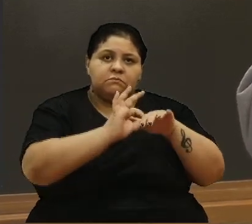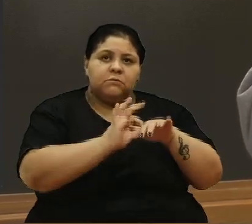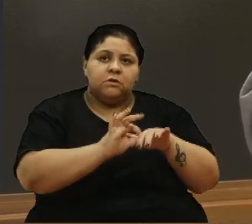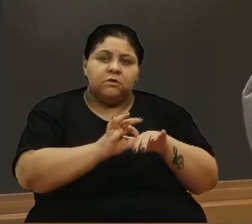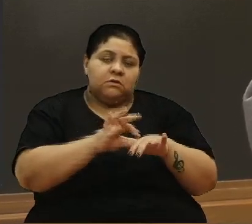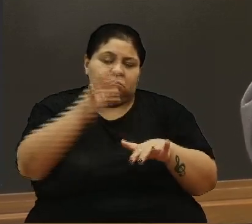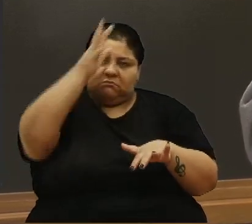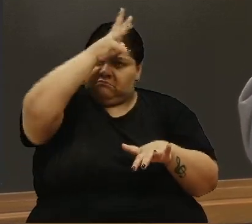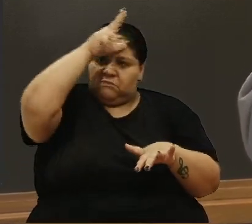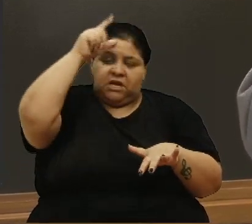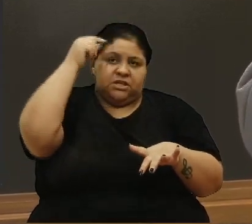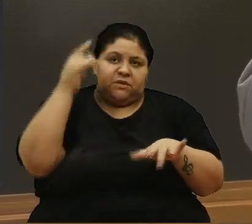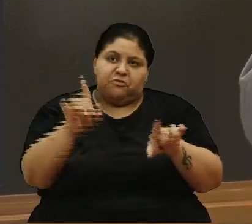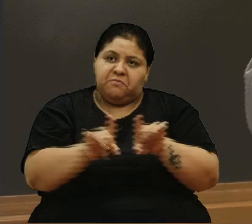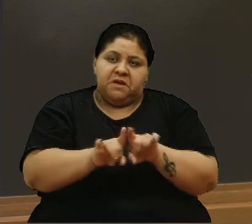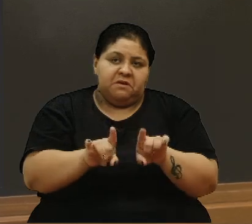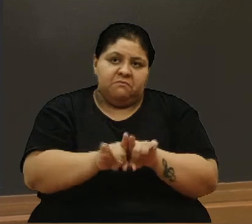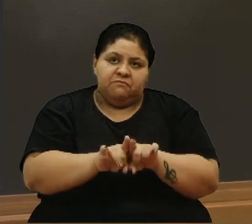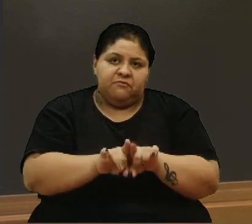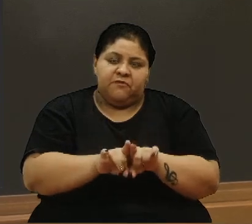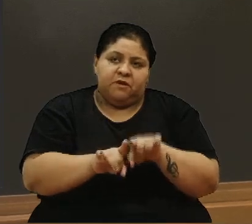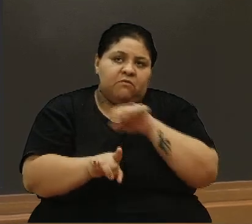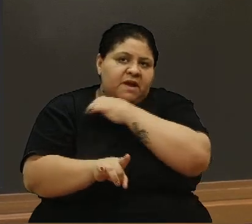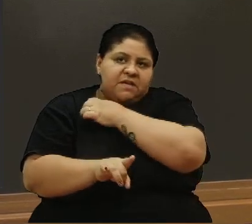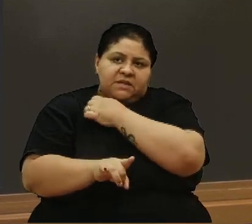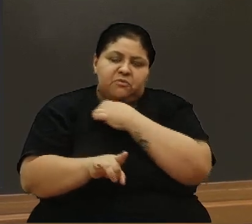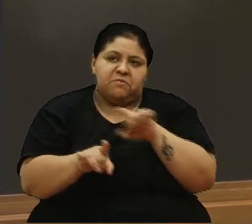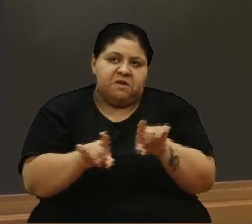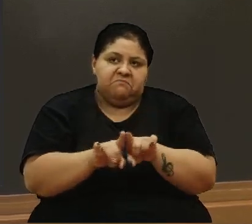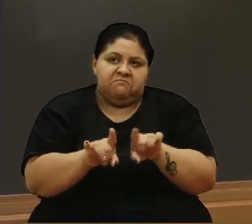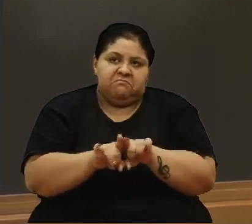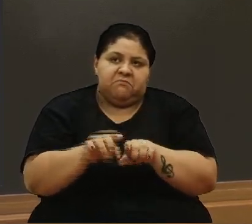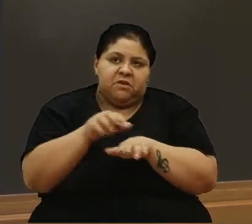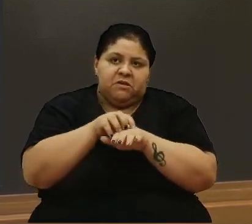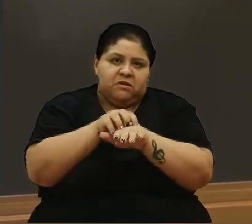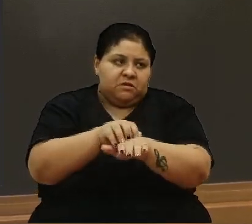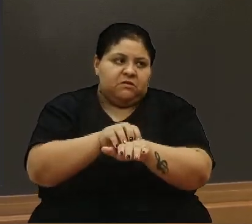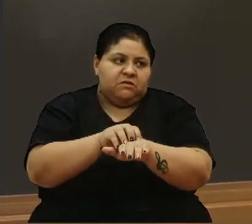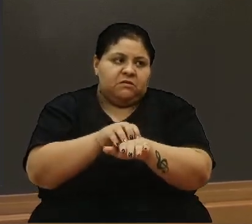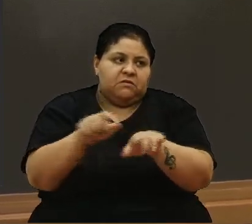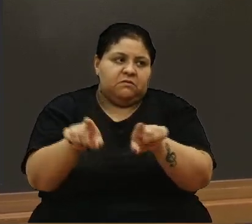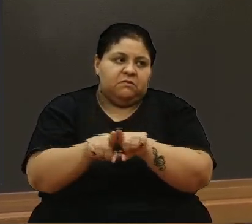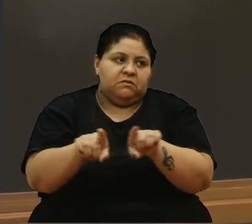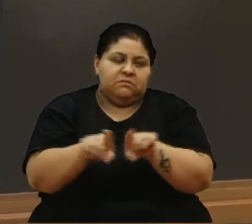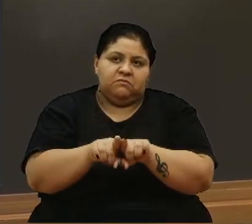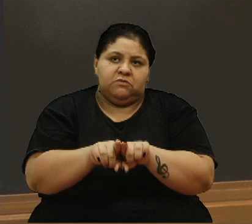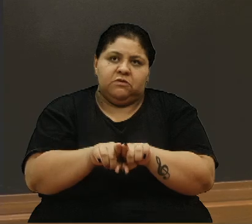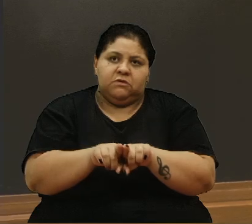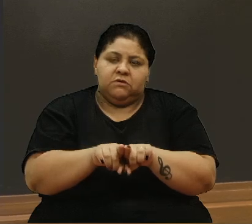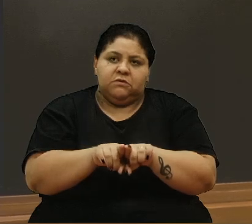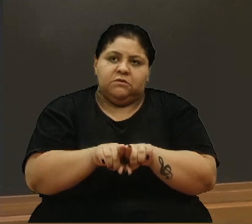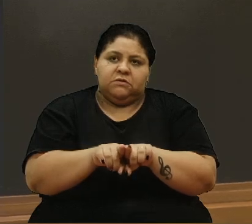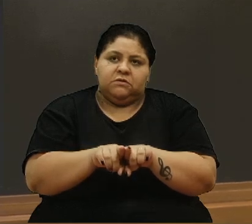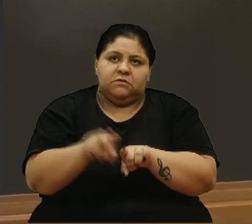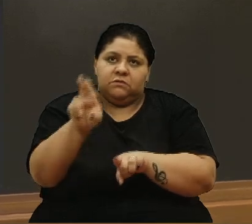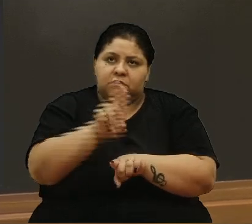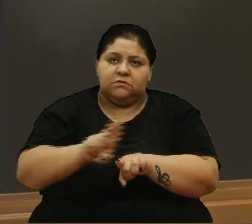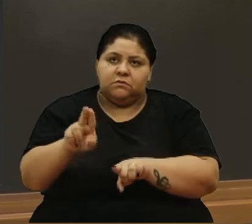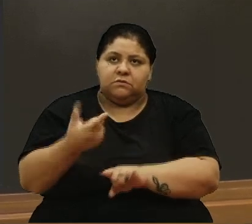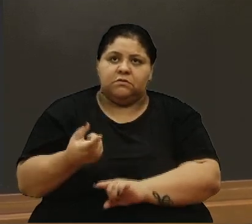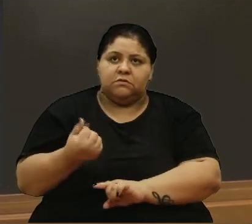Adiló prefere vir brincar de fusquinha na Casa Legislativa, utilizando o dinheiro do